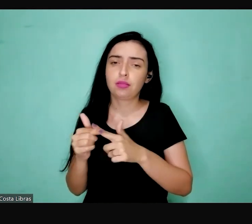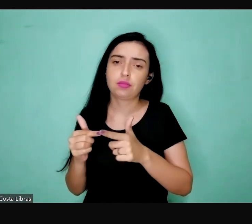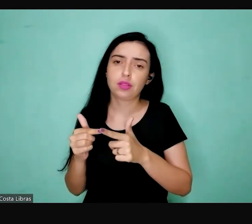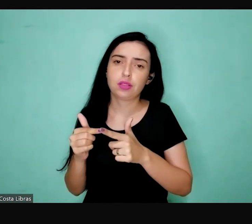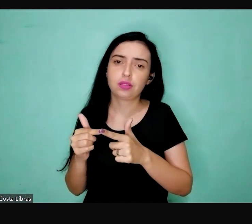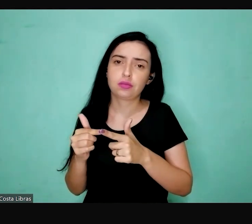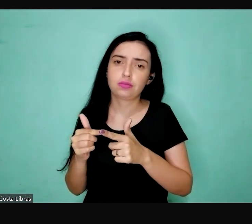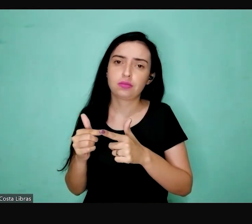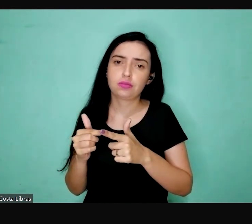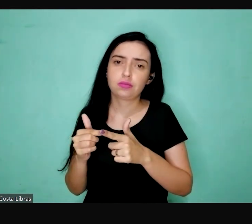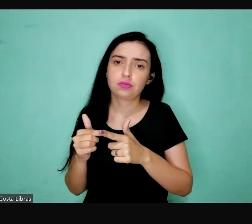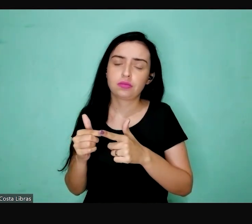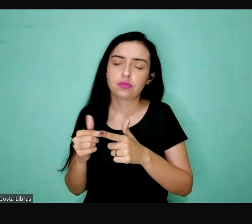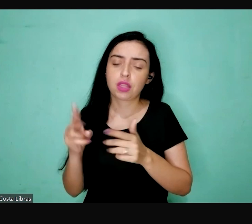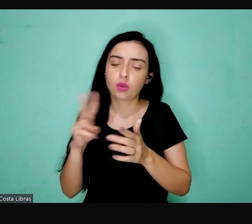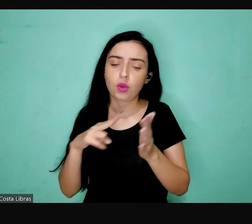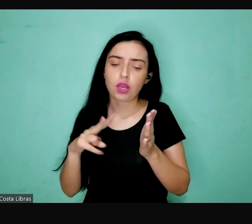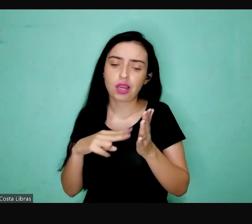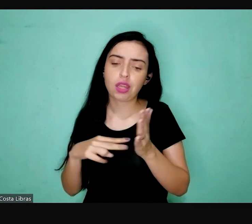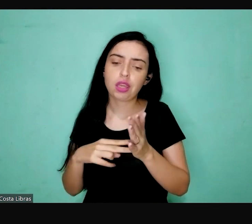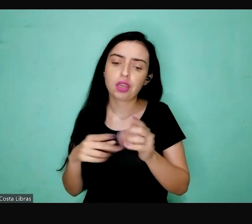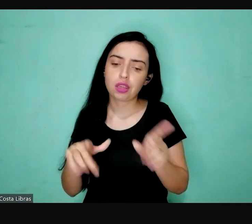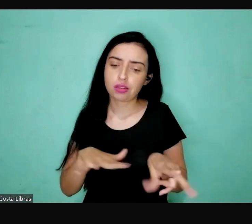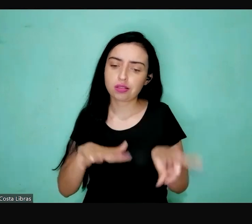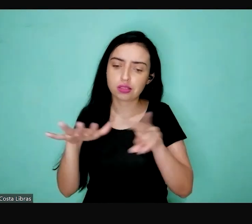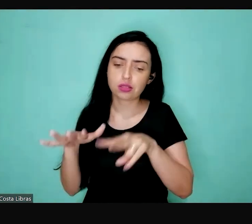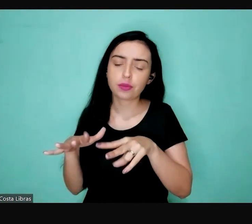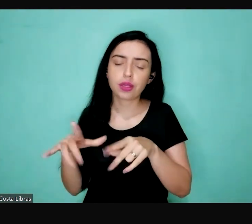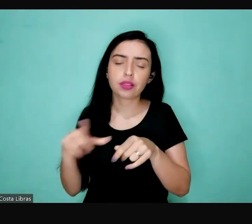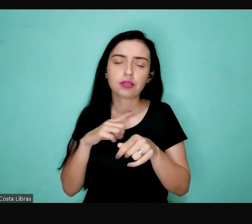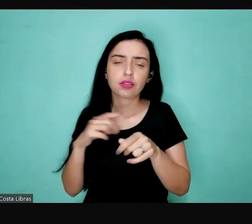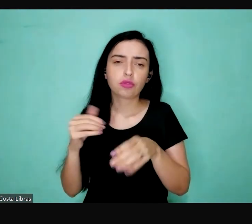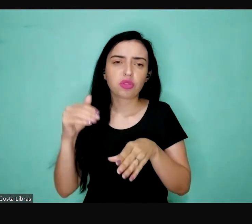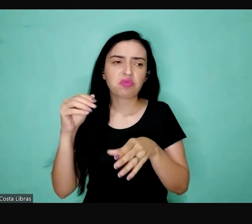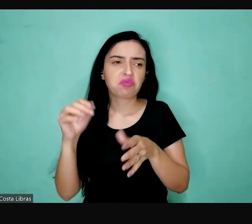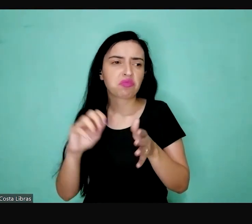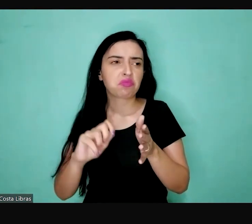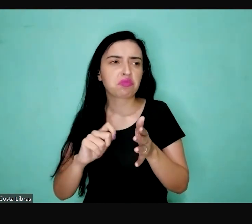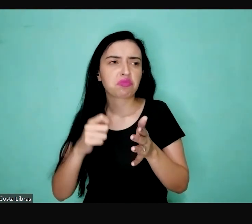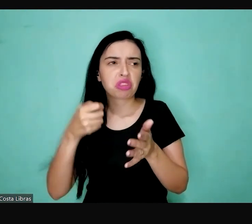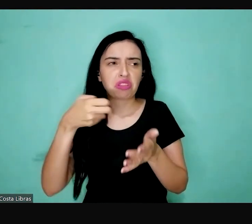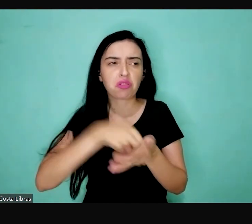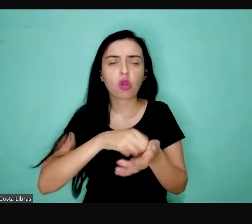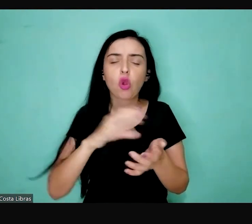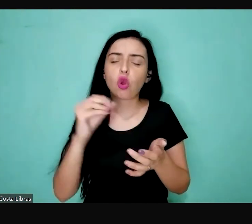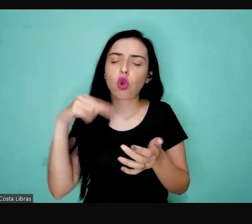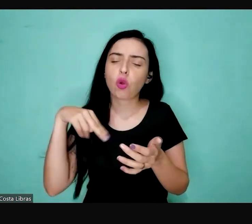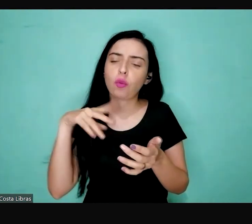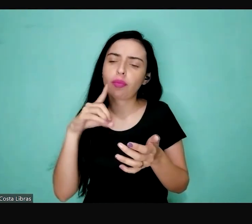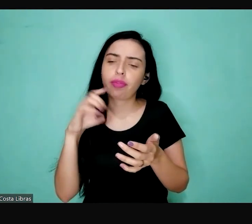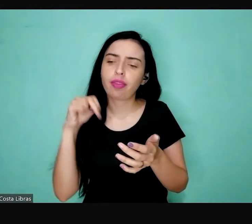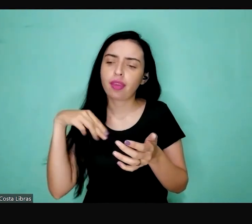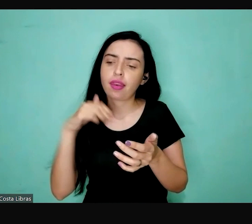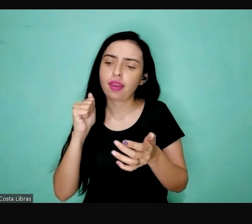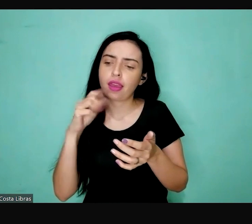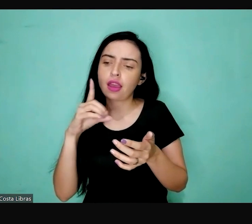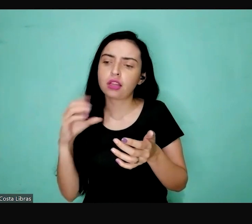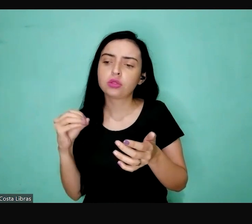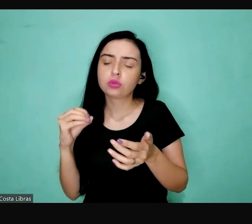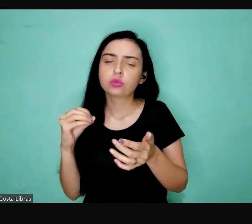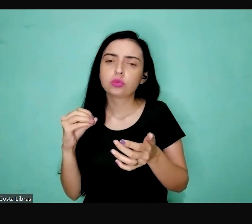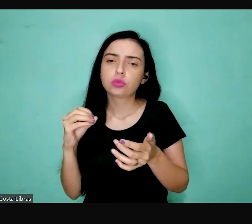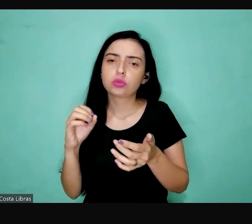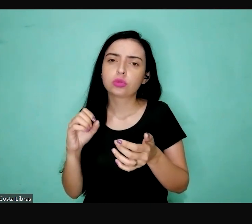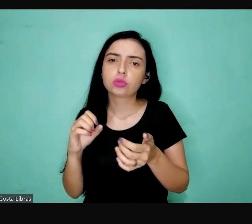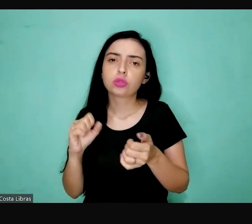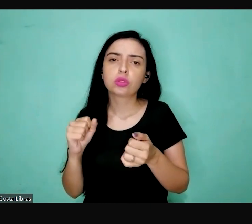lia esta semana que temos que foi condenada a República Helvética, a Suíça, foi condenada por não